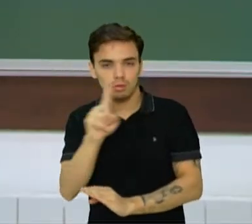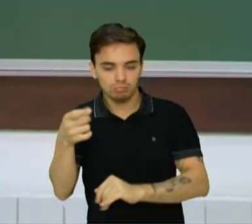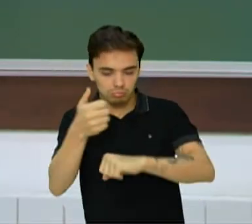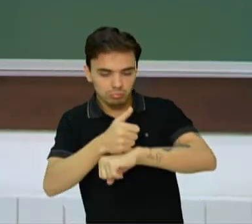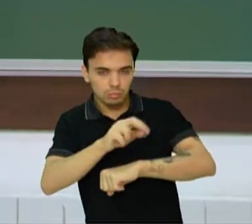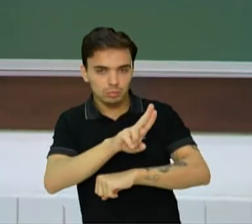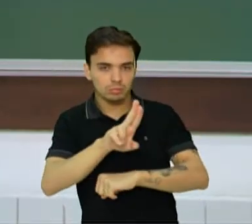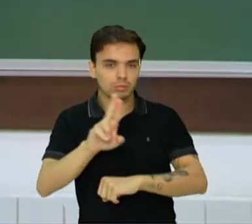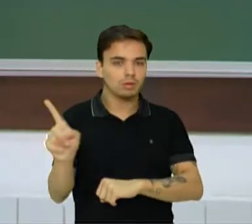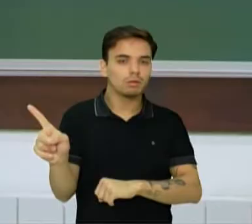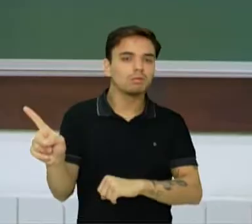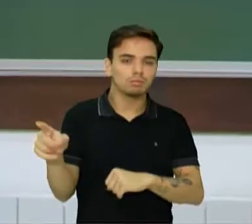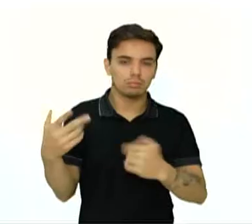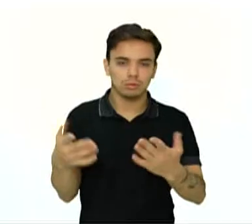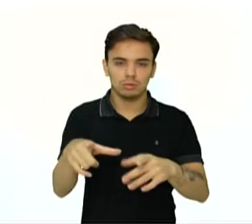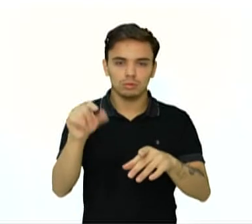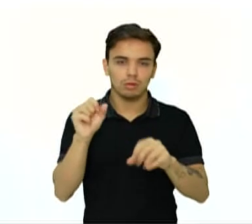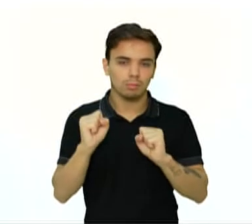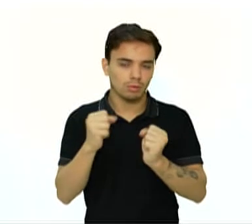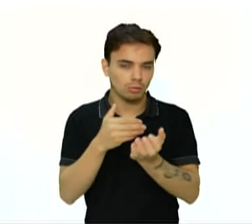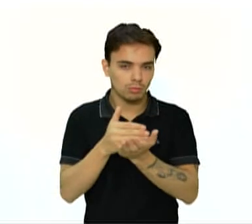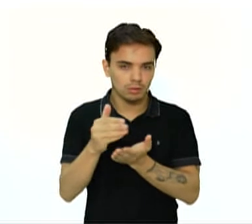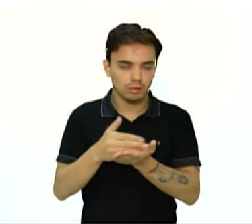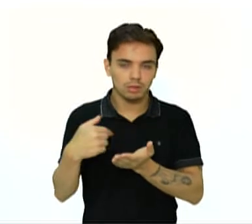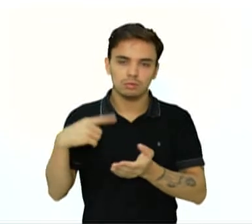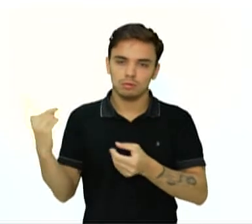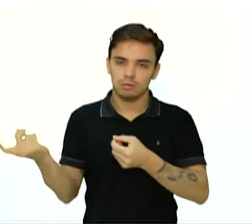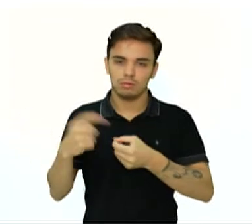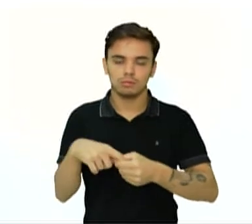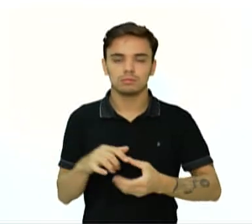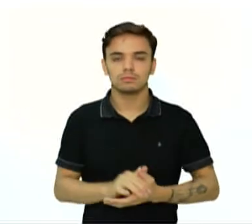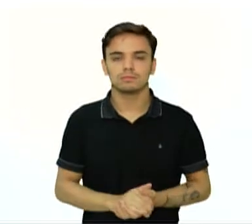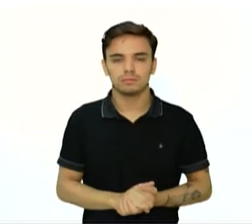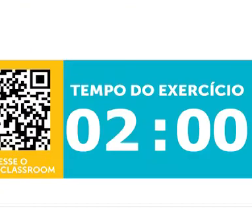não, para escolher o pronome correto. Bora lá, já volto aí.